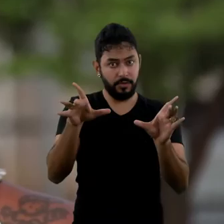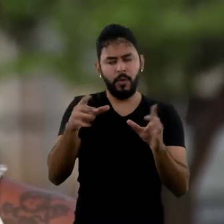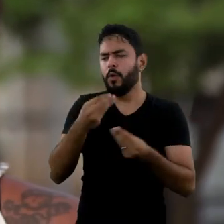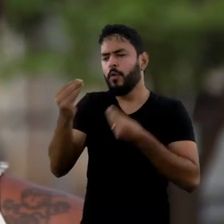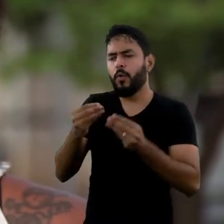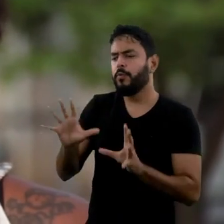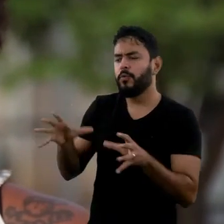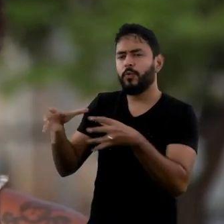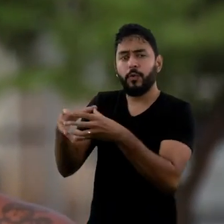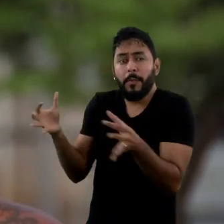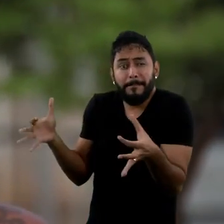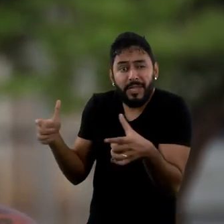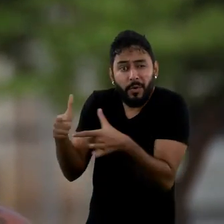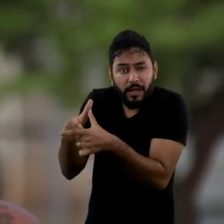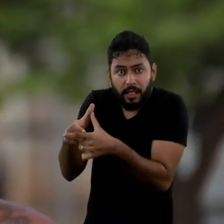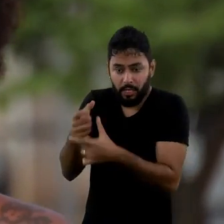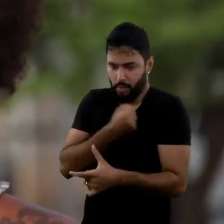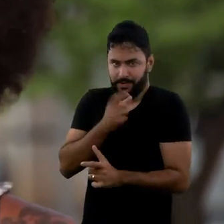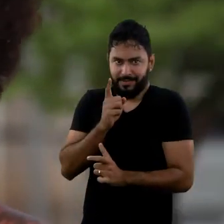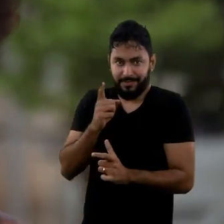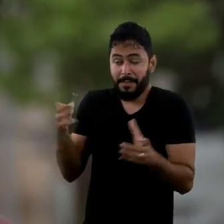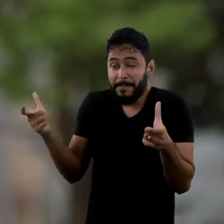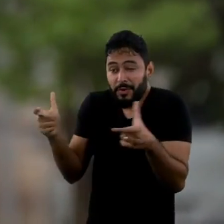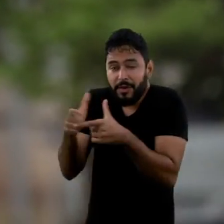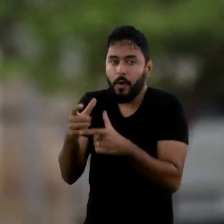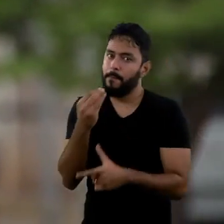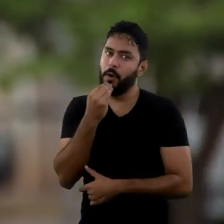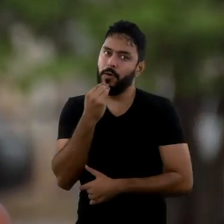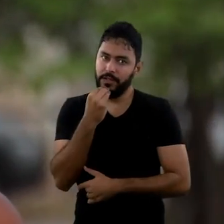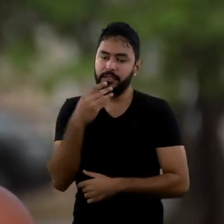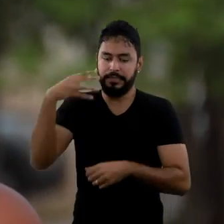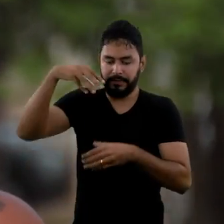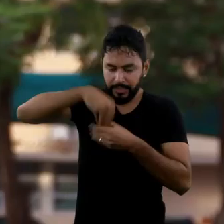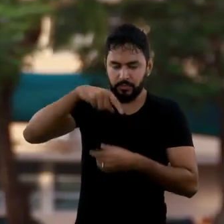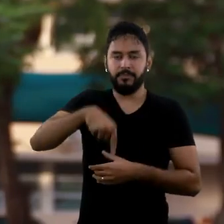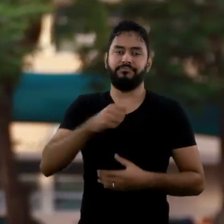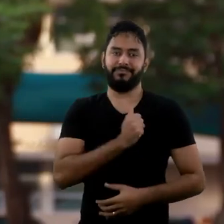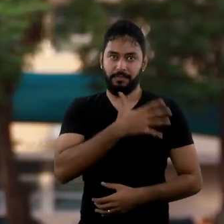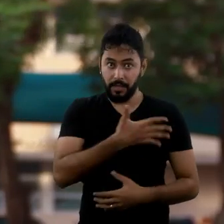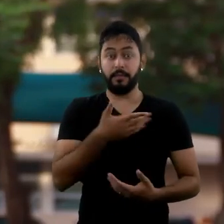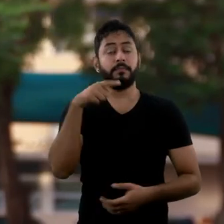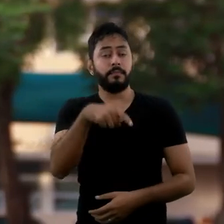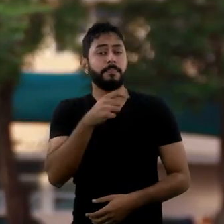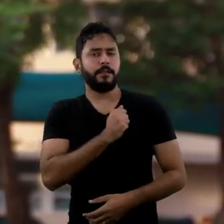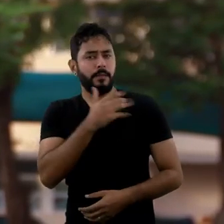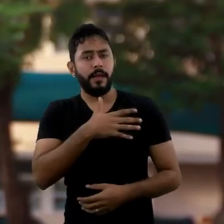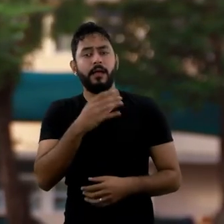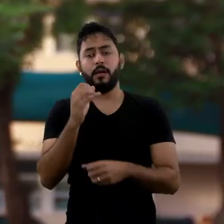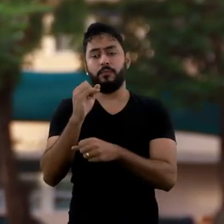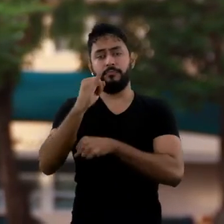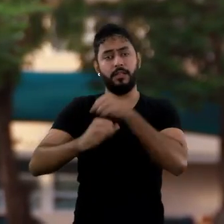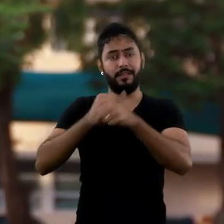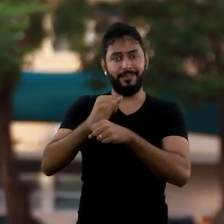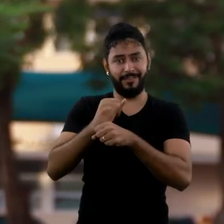das minorias, minorias não em número, mas minorias em acesso, dentro dessa instituição. Então, que o IFPE possa, a partir desse 8 de março,